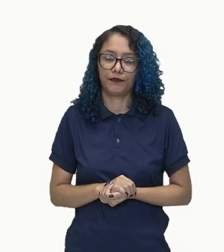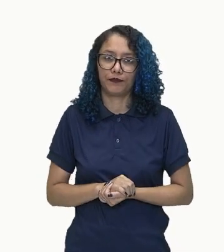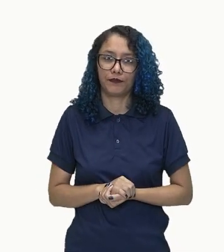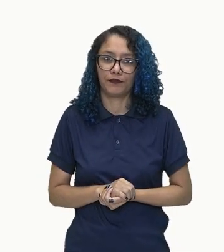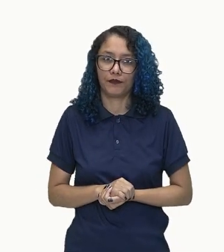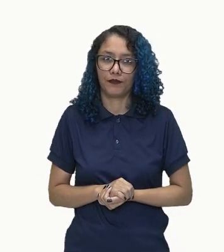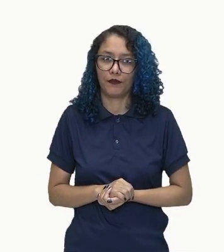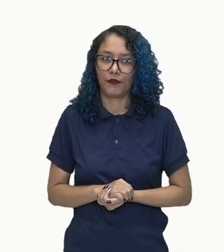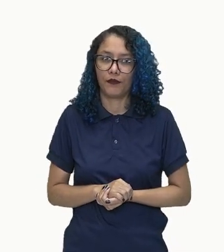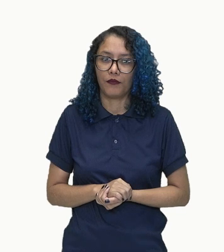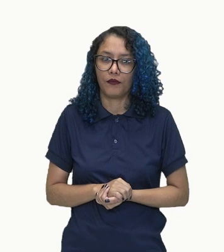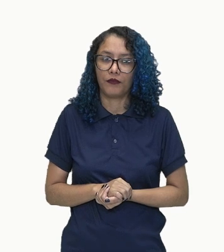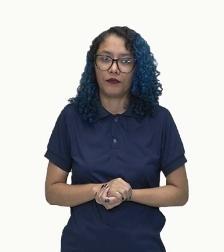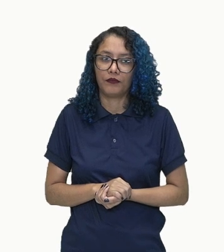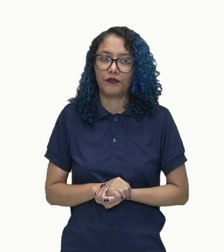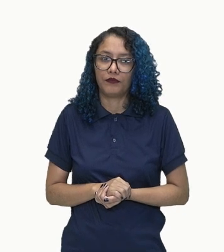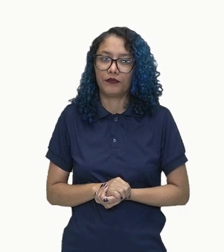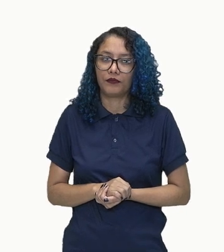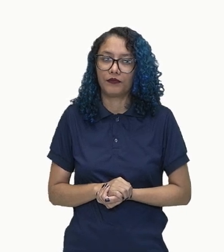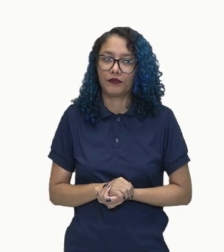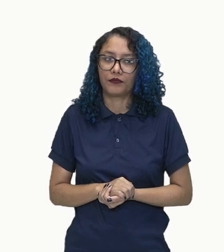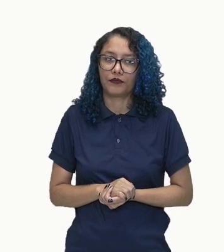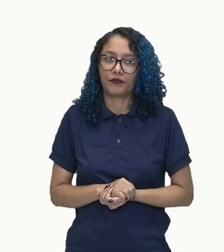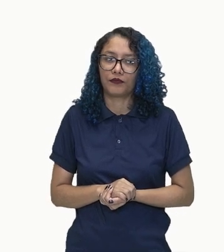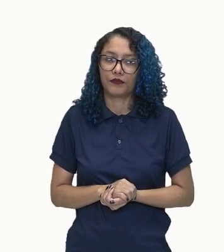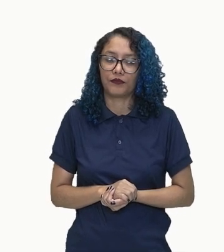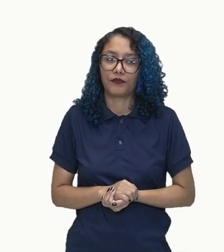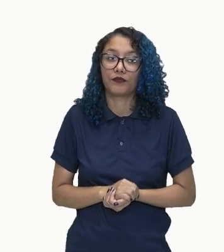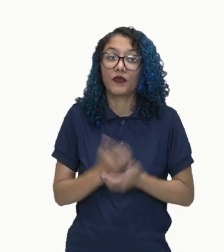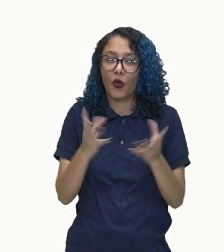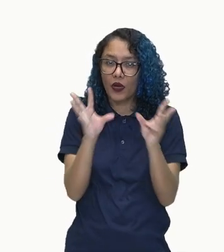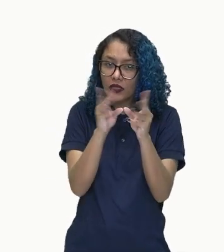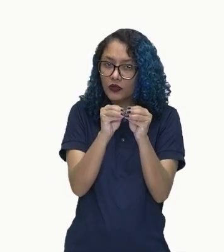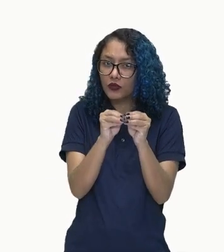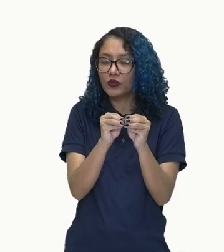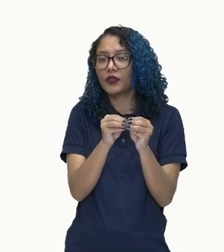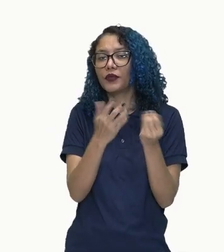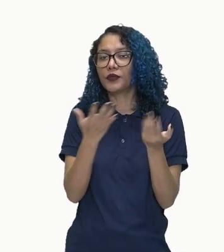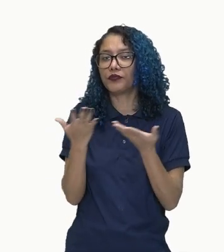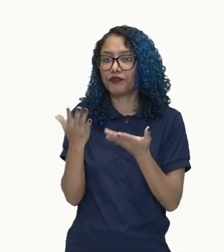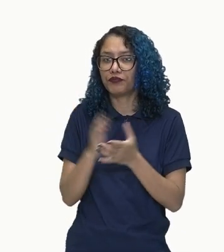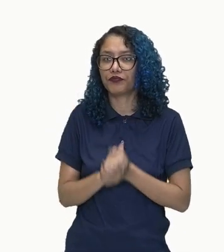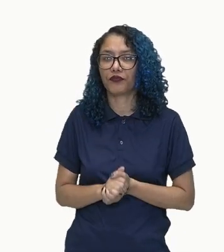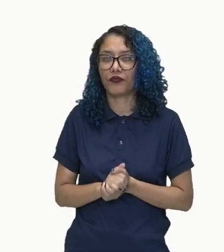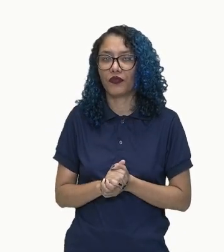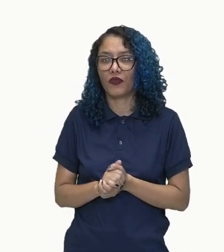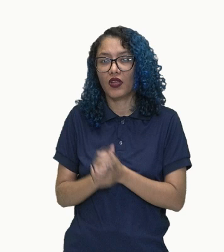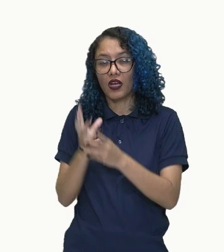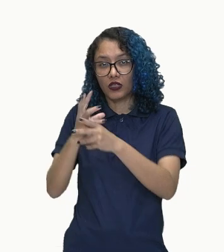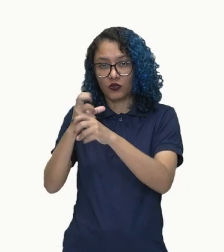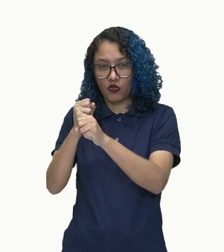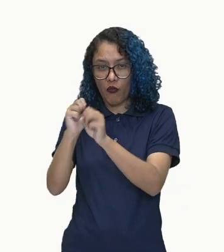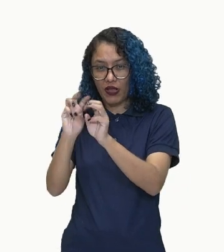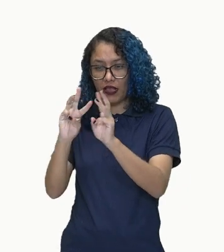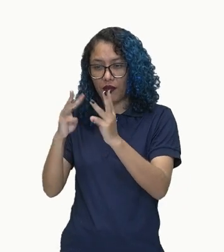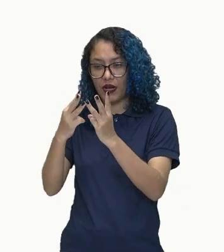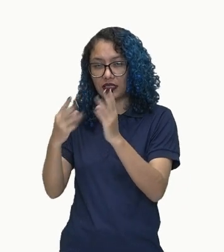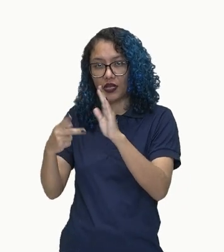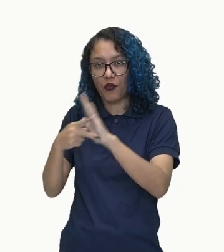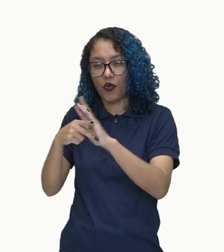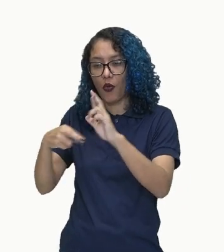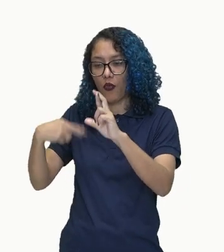Veja a generalização da lei de Lavoisier. A soma das massas